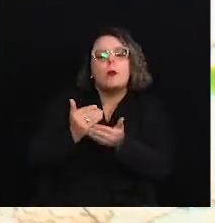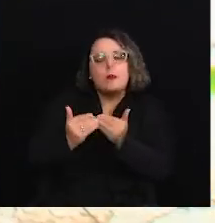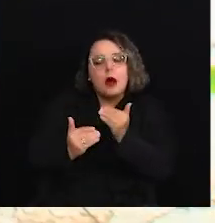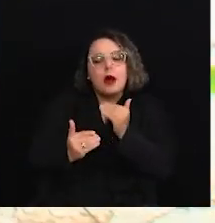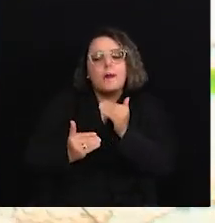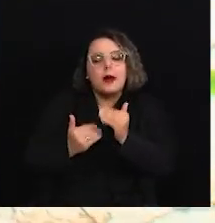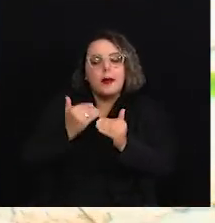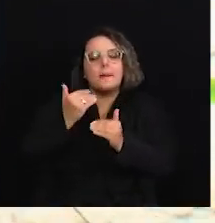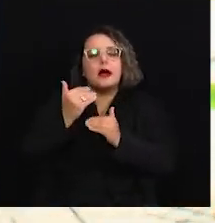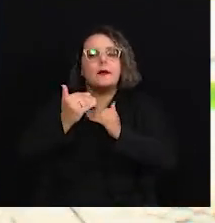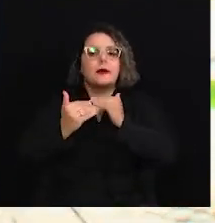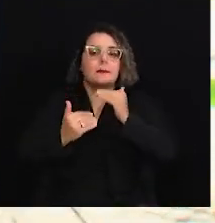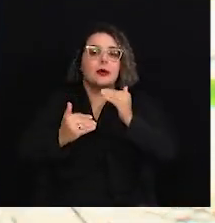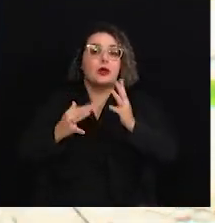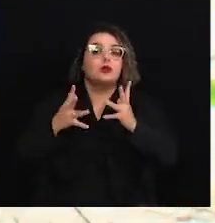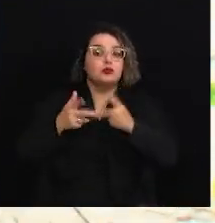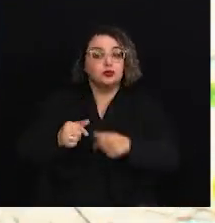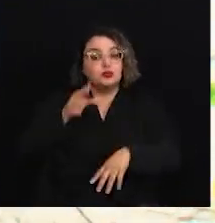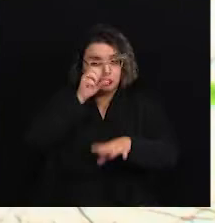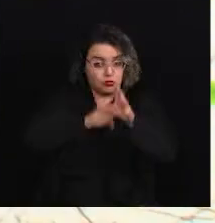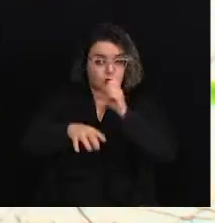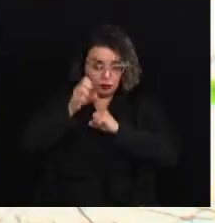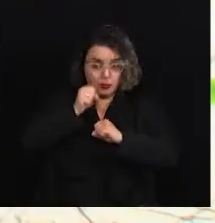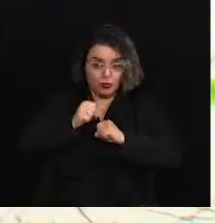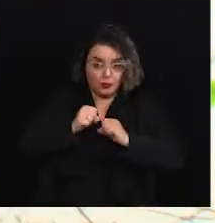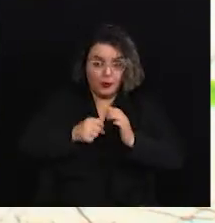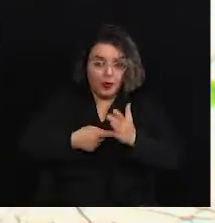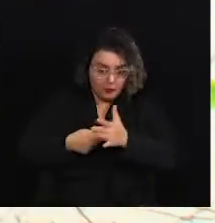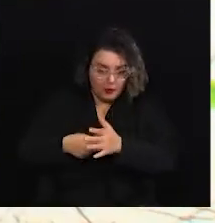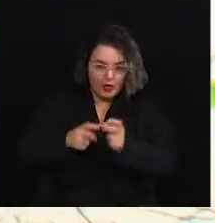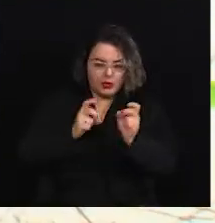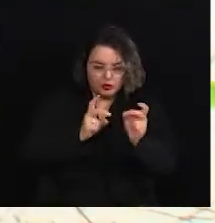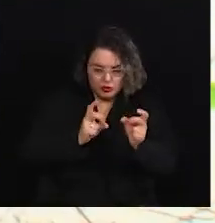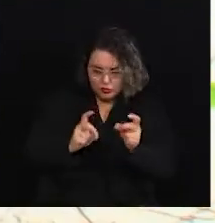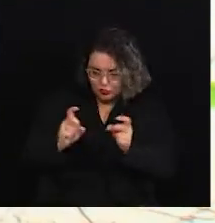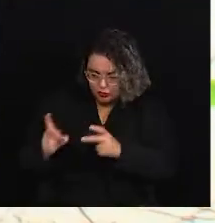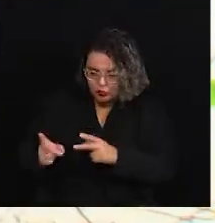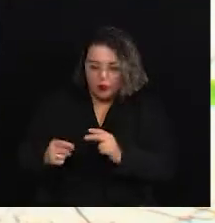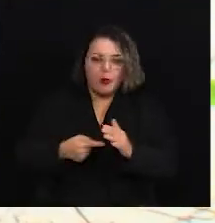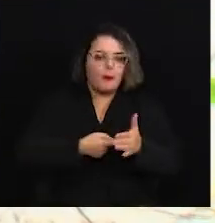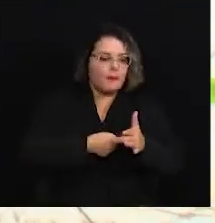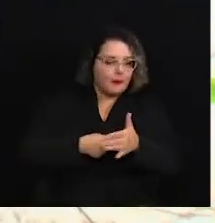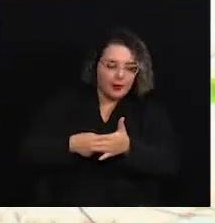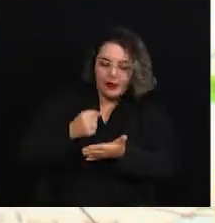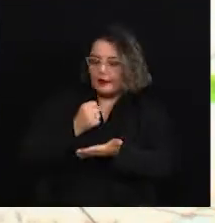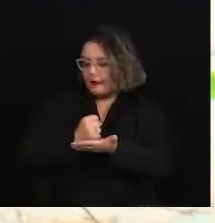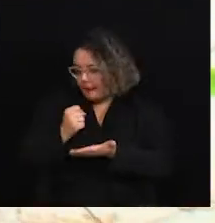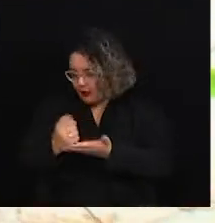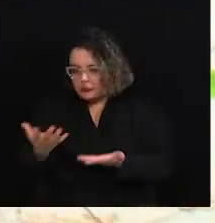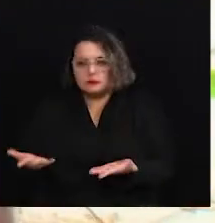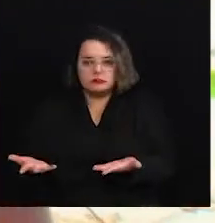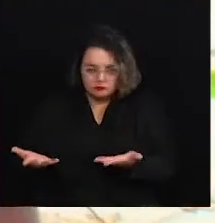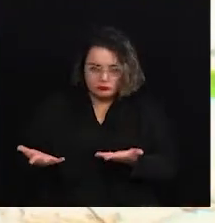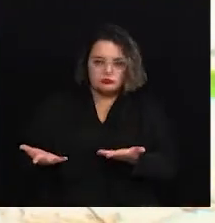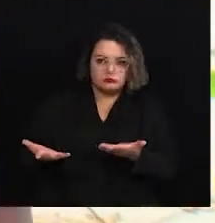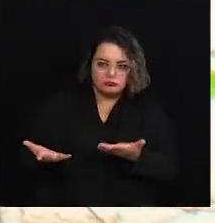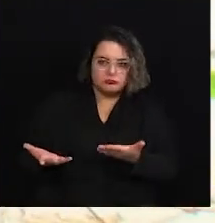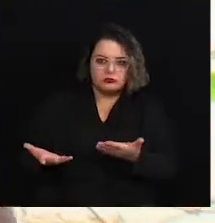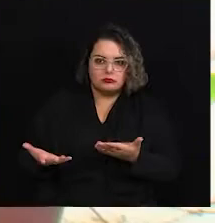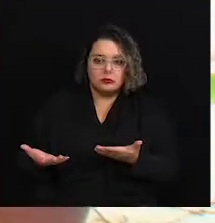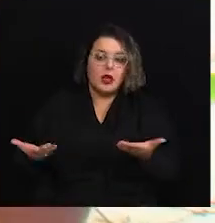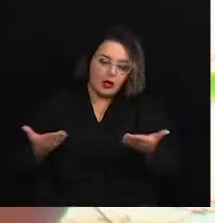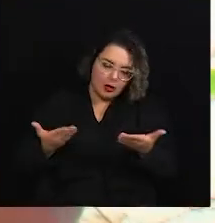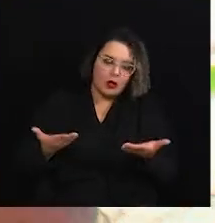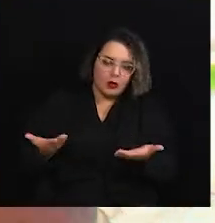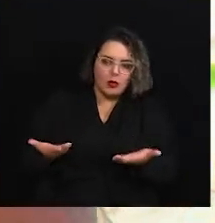a escalar, começar a transformar aquilo que a gente aprendeu em máquinas de vendas, em máquinas de contratação e assim por diante. Esse é o